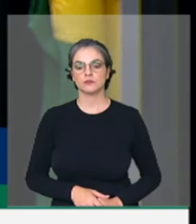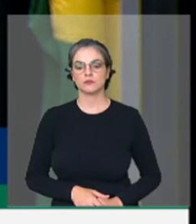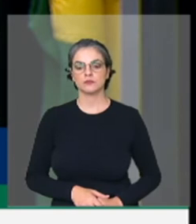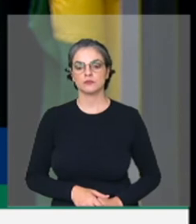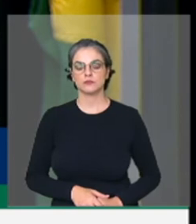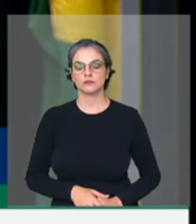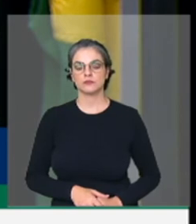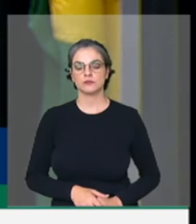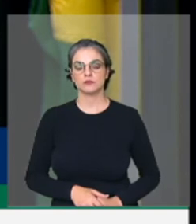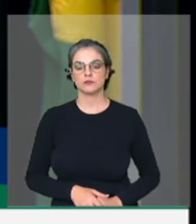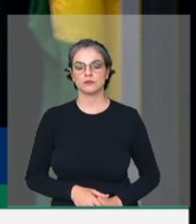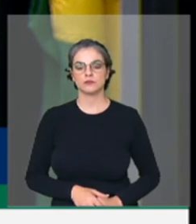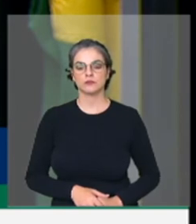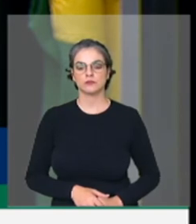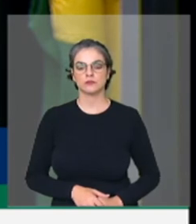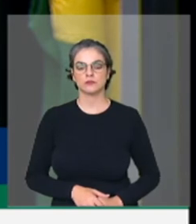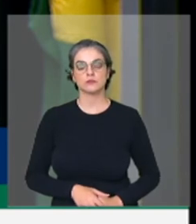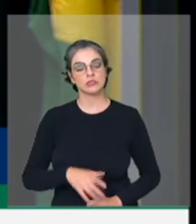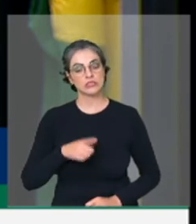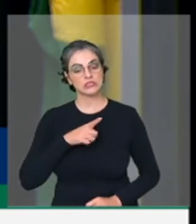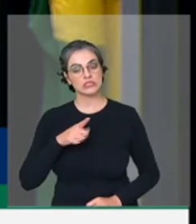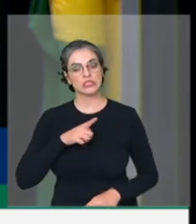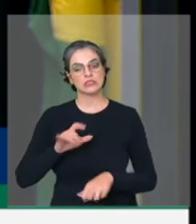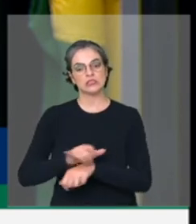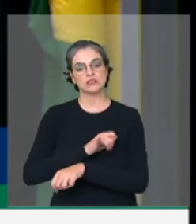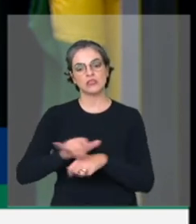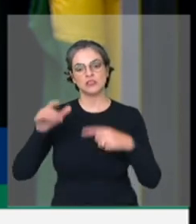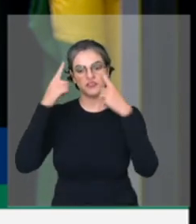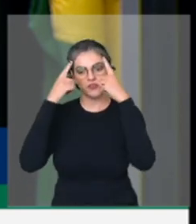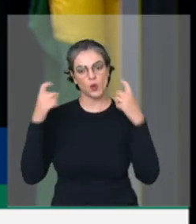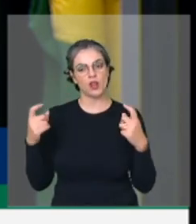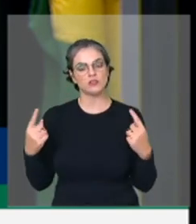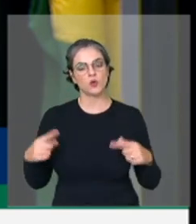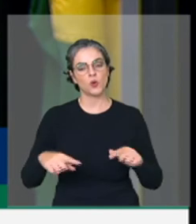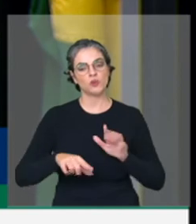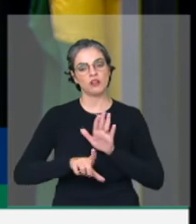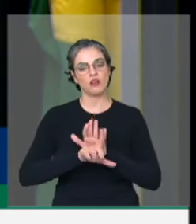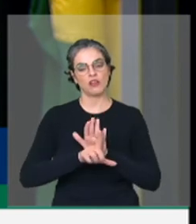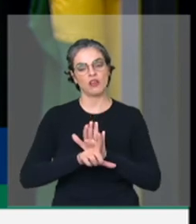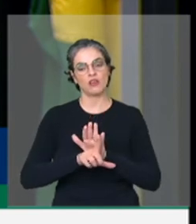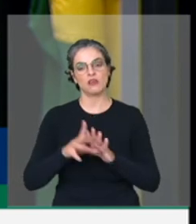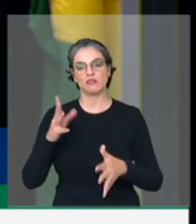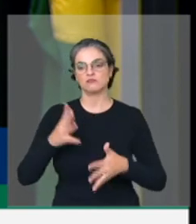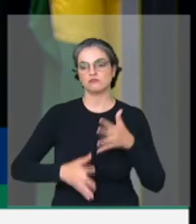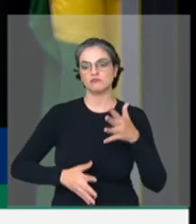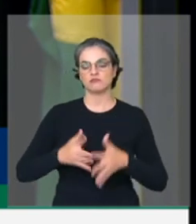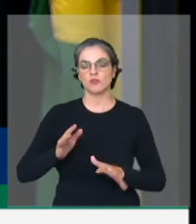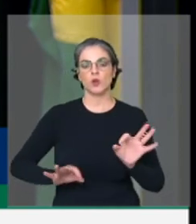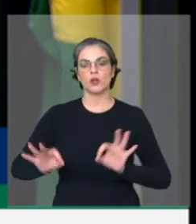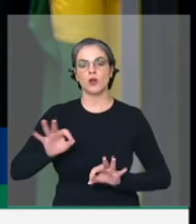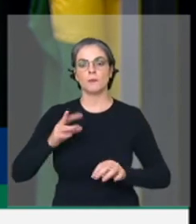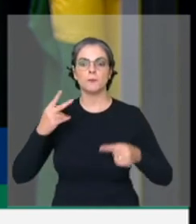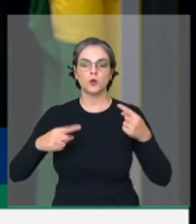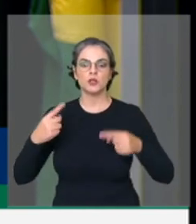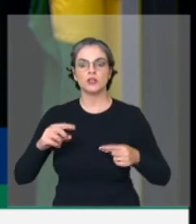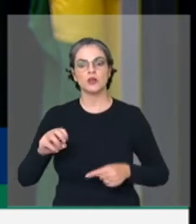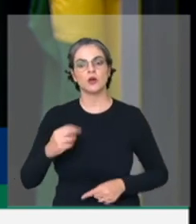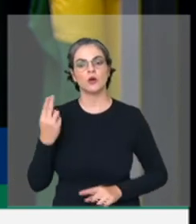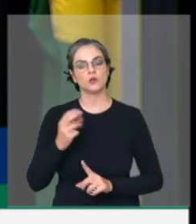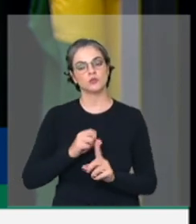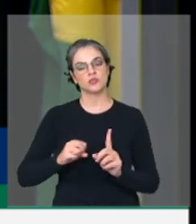envolve o uso de meios violentos ou ilegais para alteração da ordem política ou social,